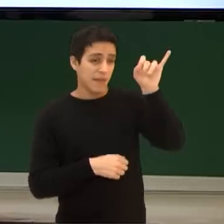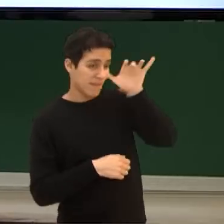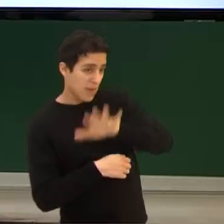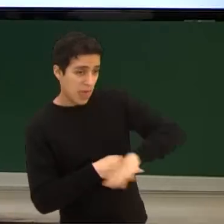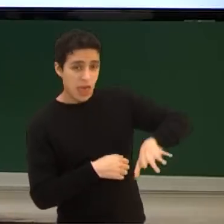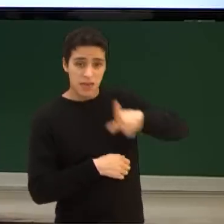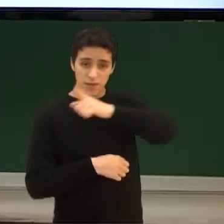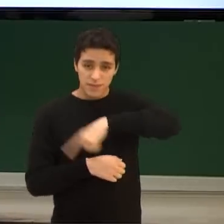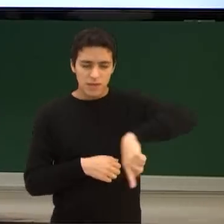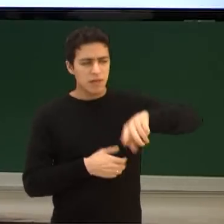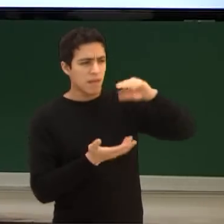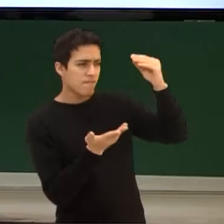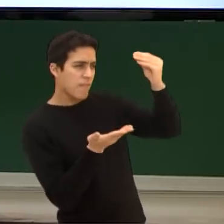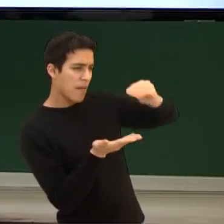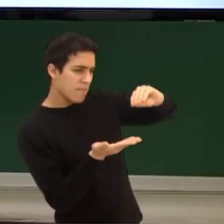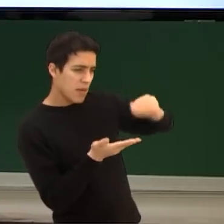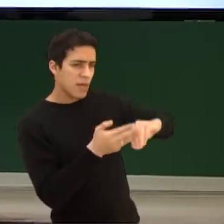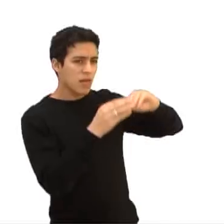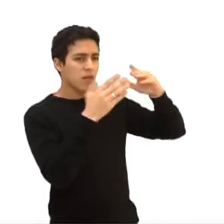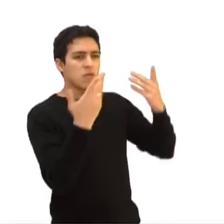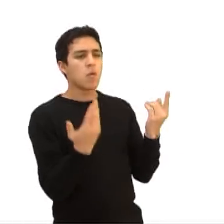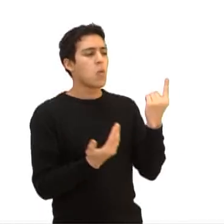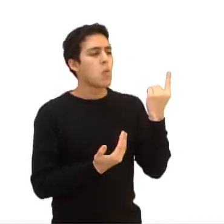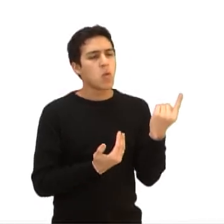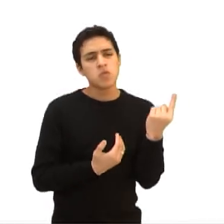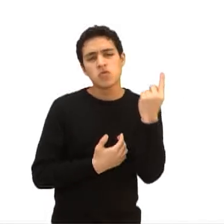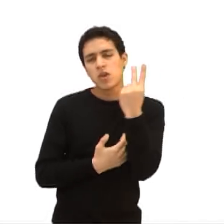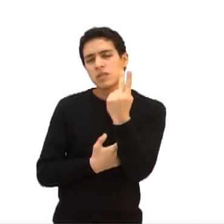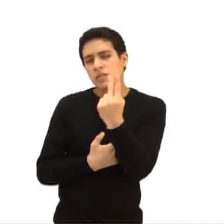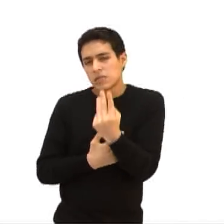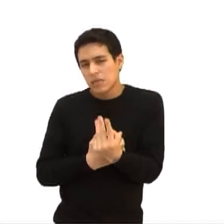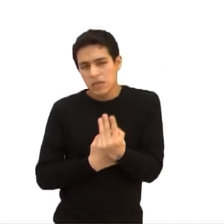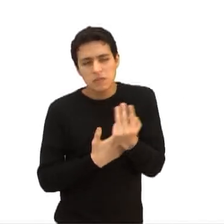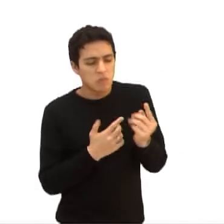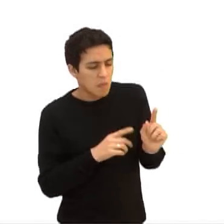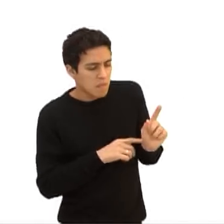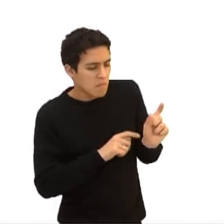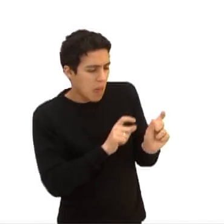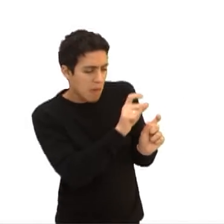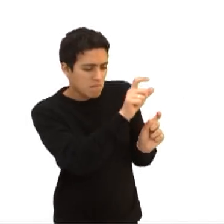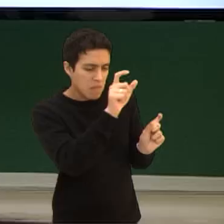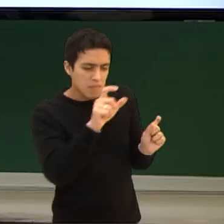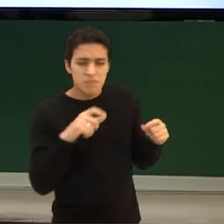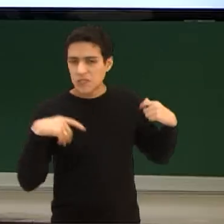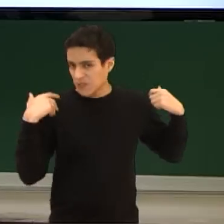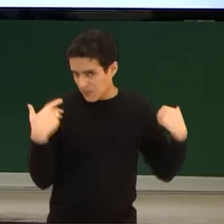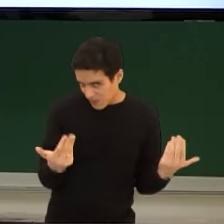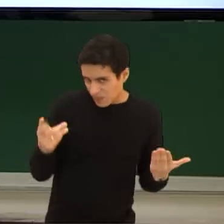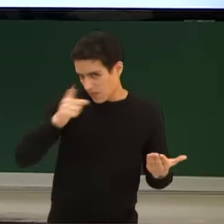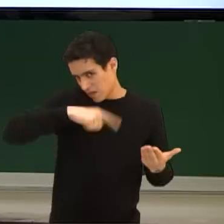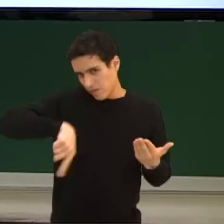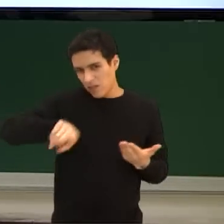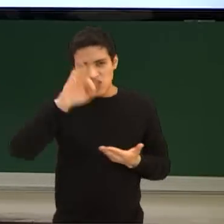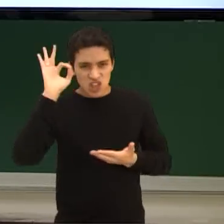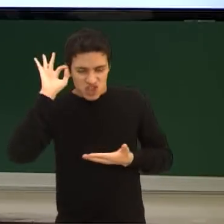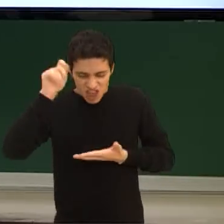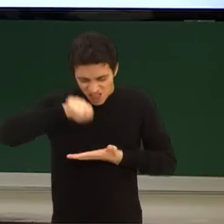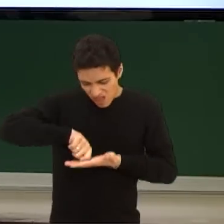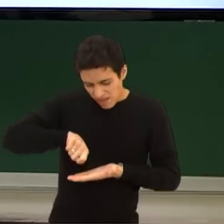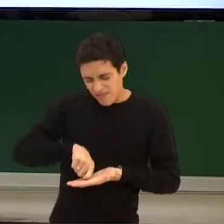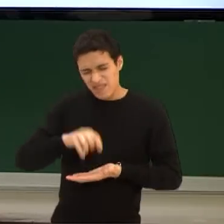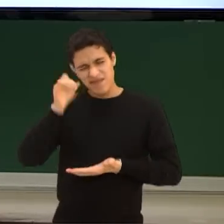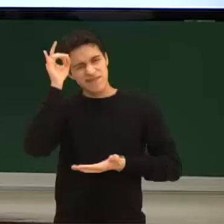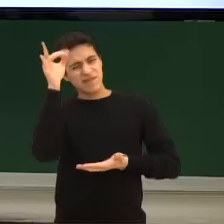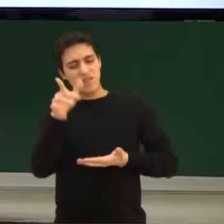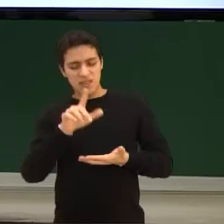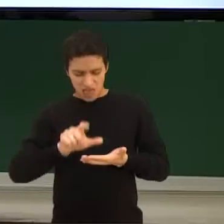você identificar as estruturas 1, 2 e 3. Então, você fez as suas anotações aí? Se você